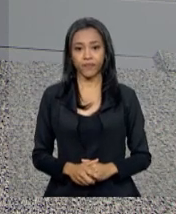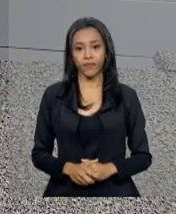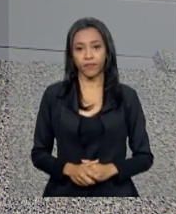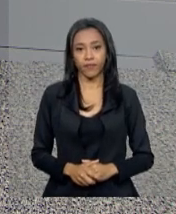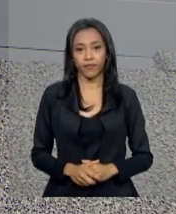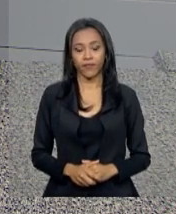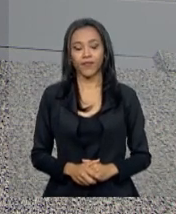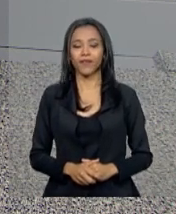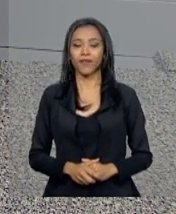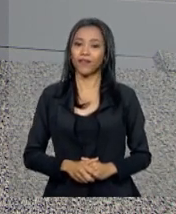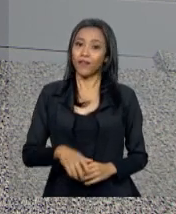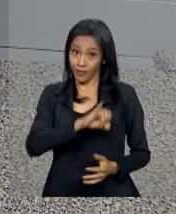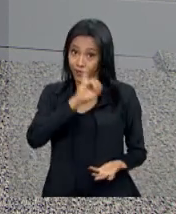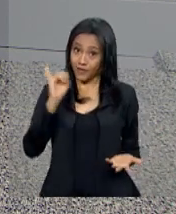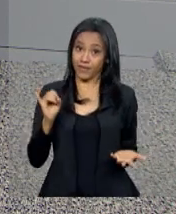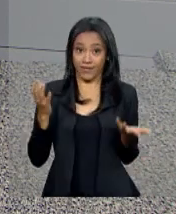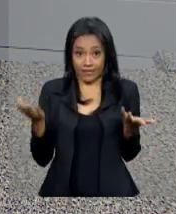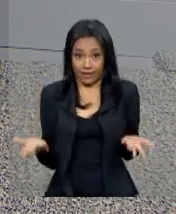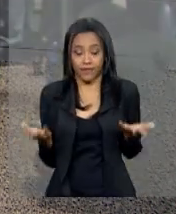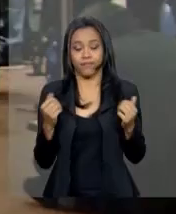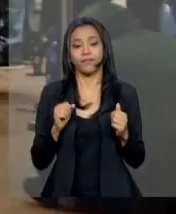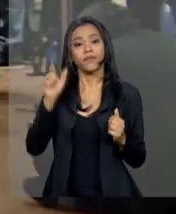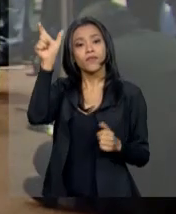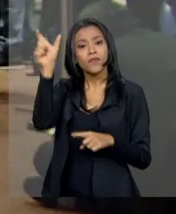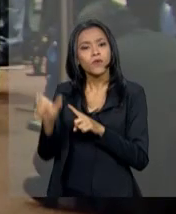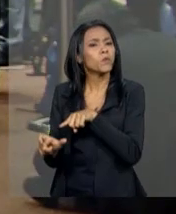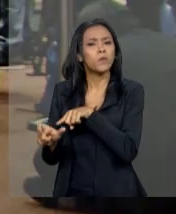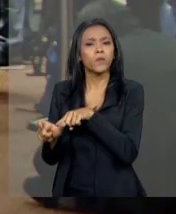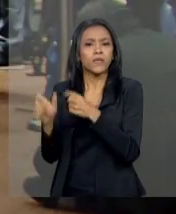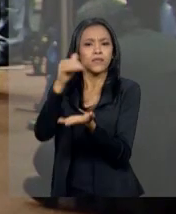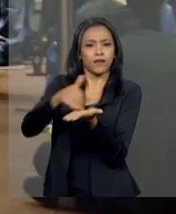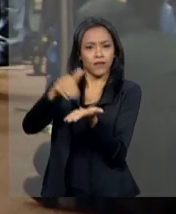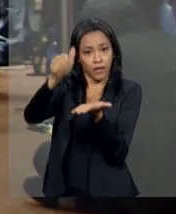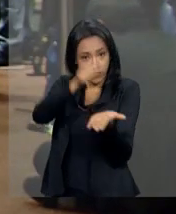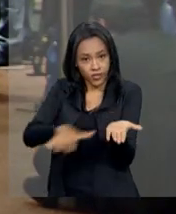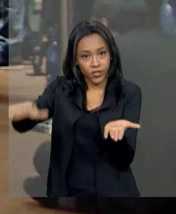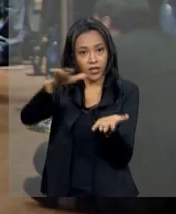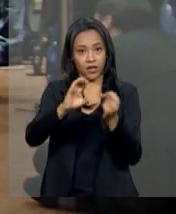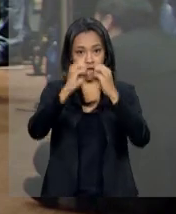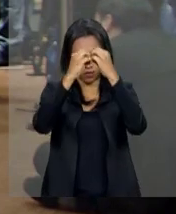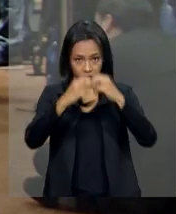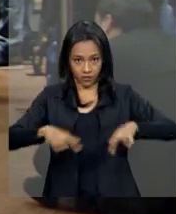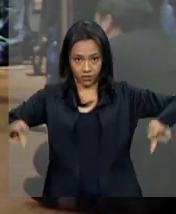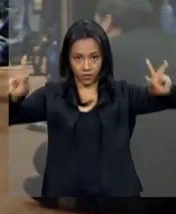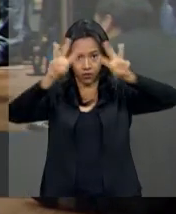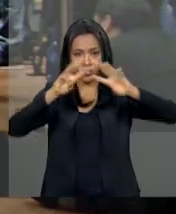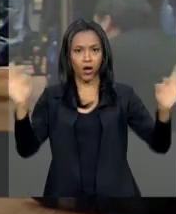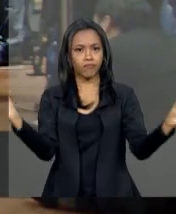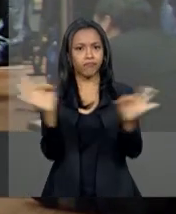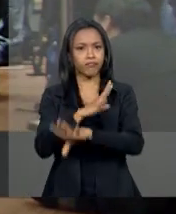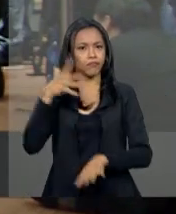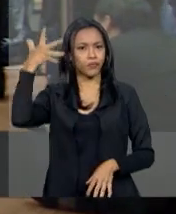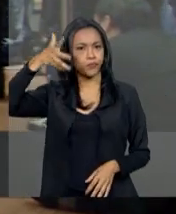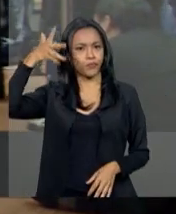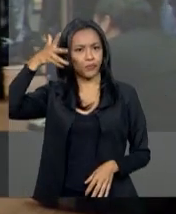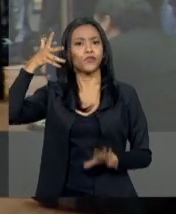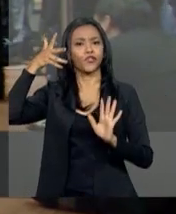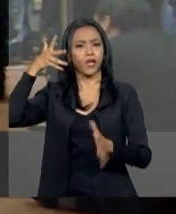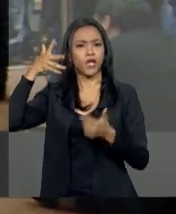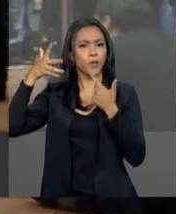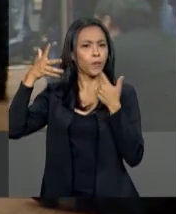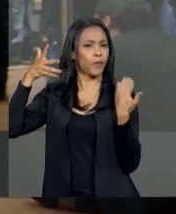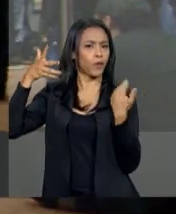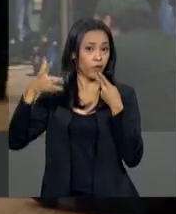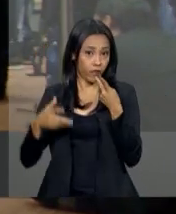rolar renata olha o secretário geral das nações unidas já terminou de discursar como eu disse agora a pouco ele